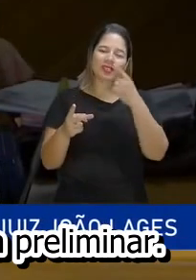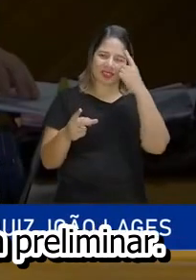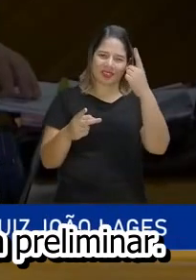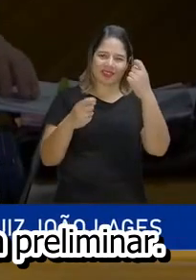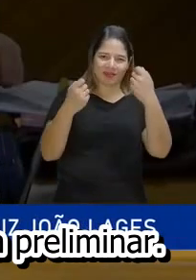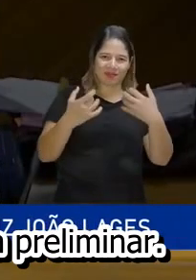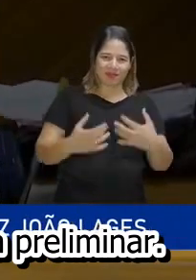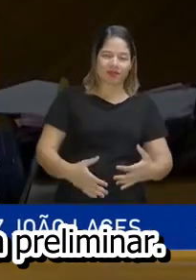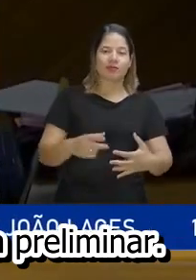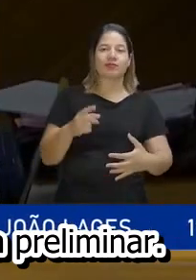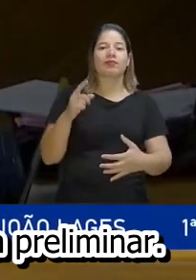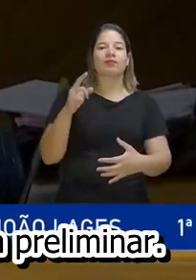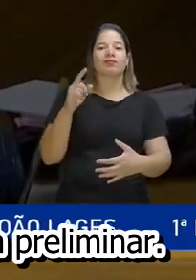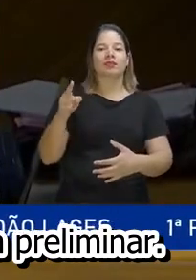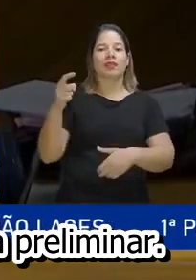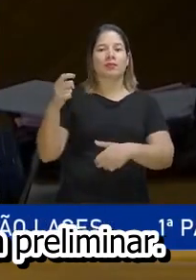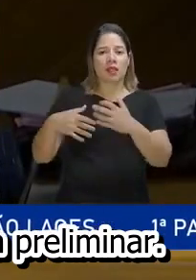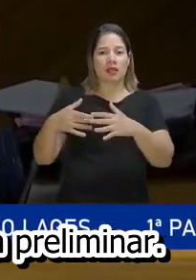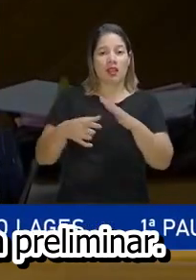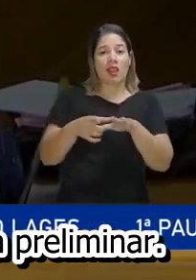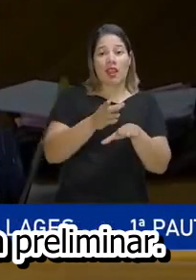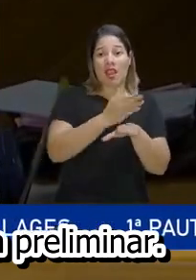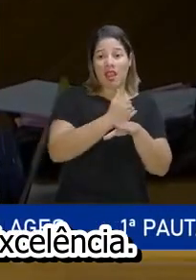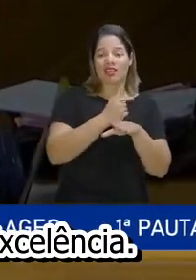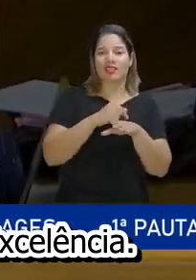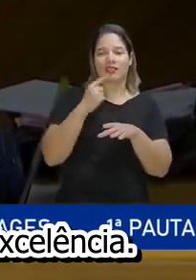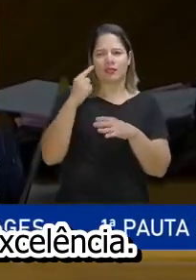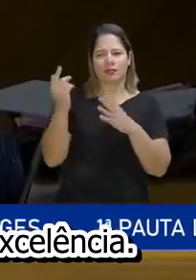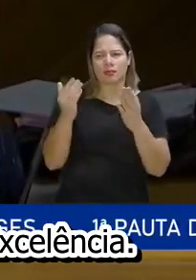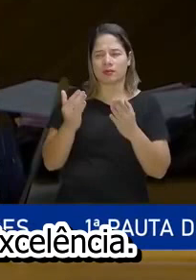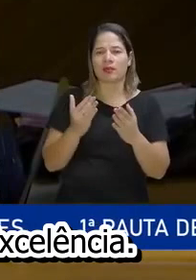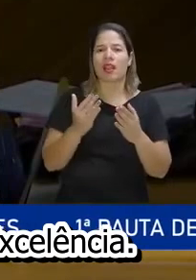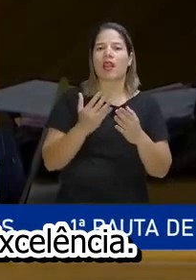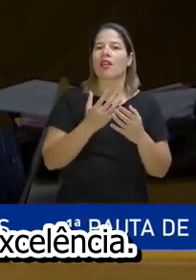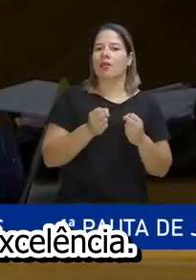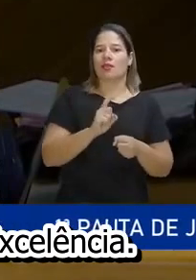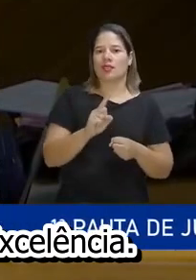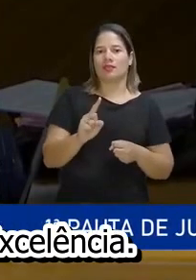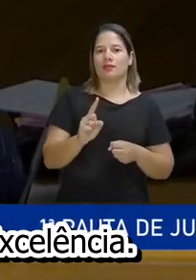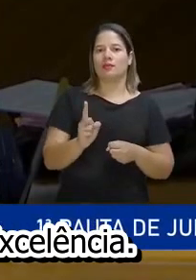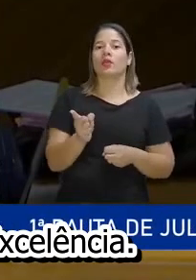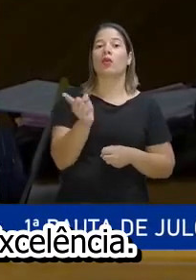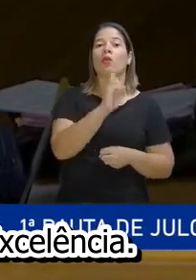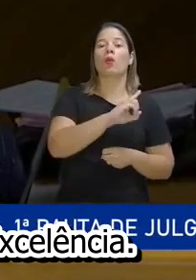eu estou rejeitando esta preliminar. Desembargador Carlos Antônio.